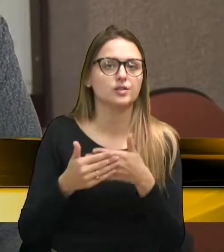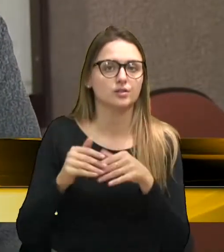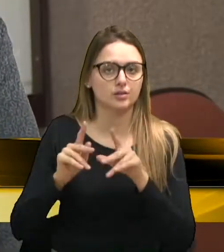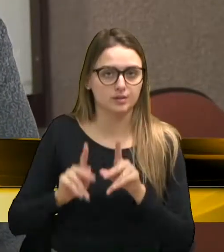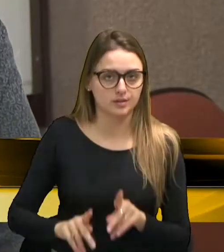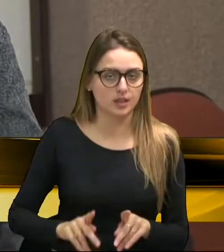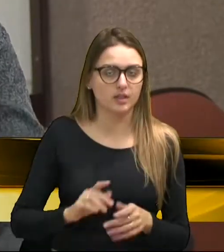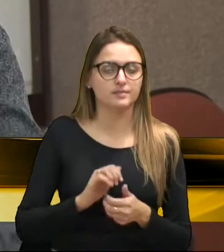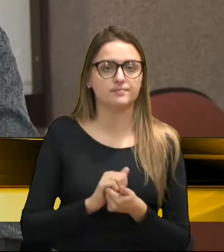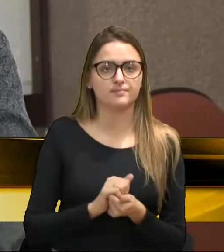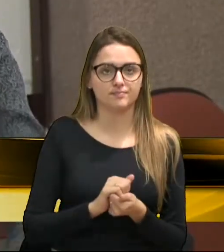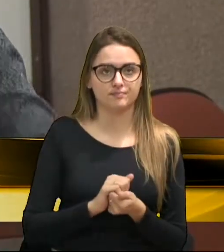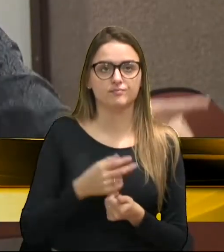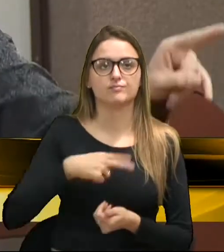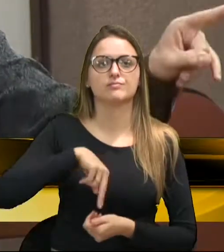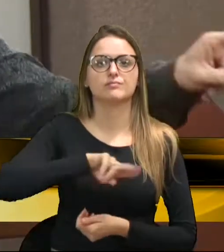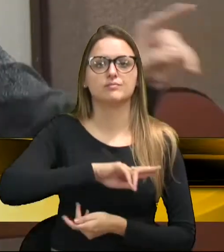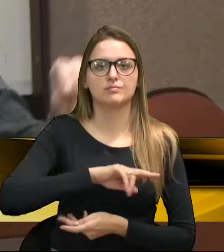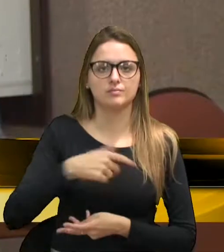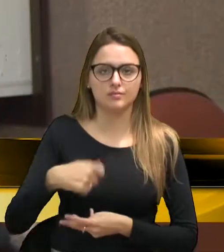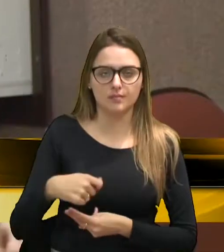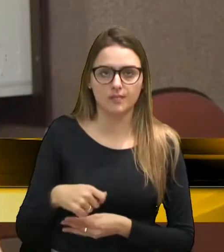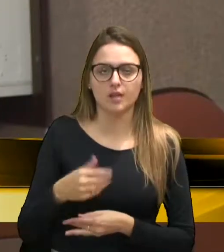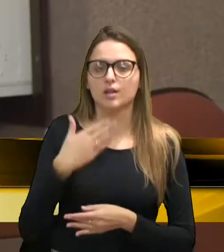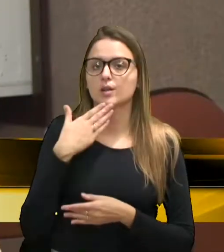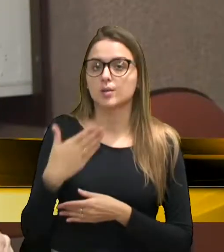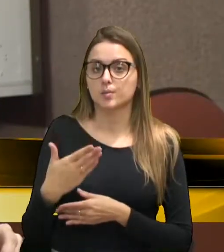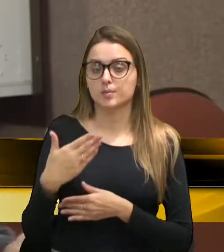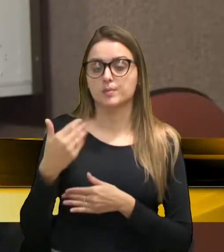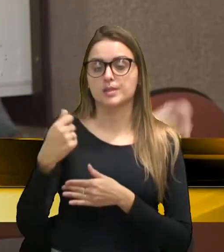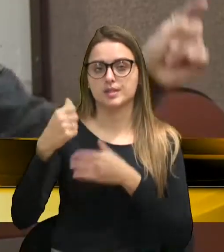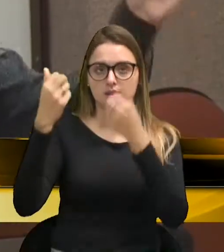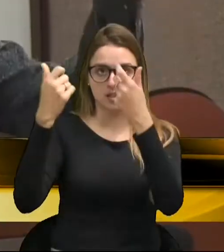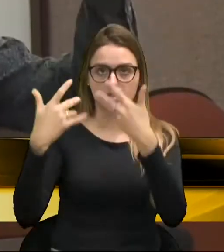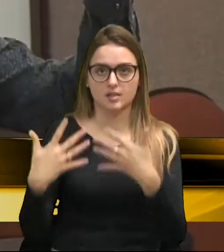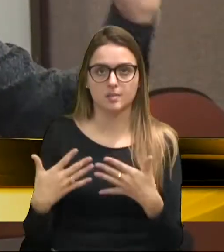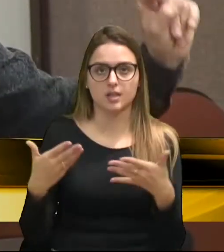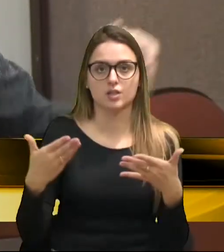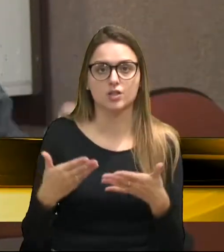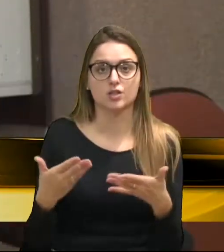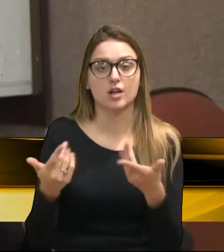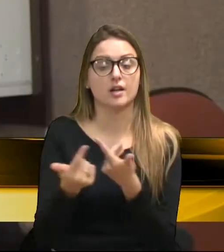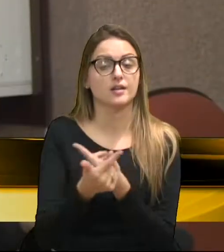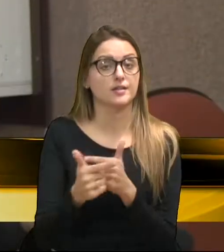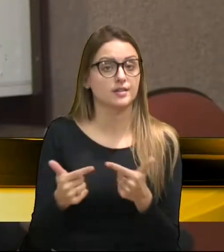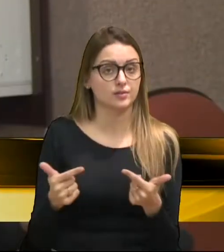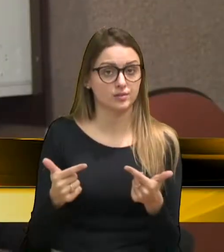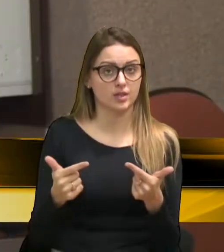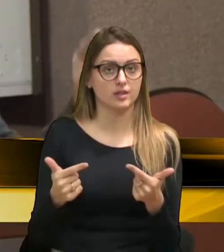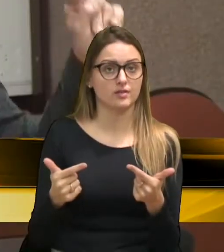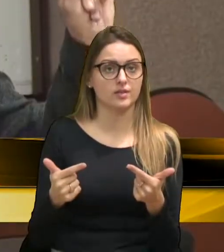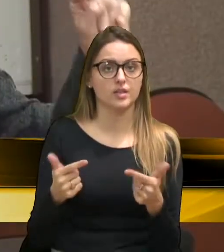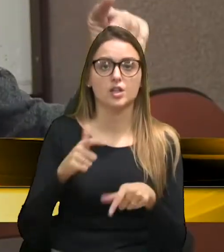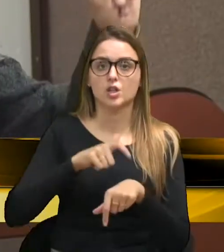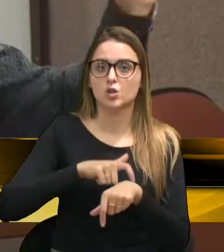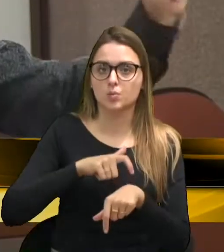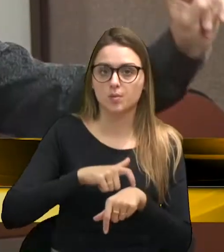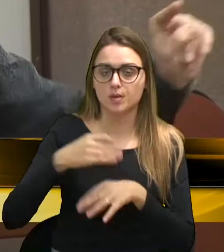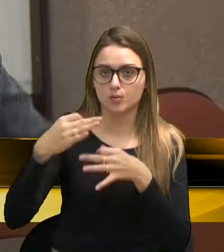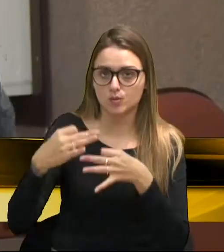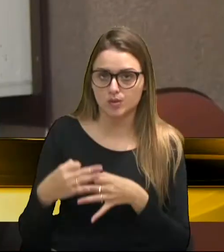espaços públicos. Então, nós precisamos, através desse pedido de informações, vereador Felipe, já que não teve, no momento oportuno